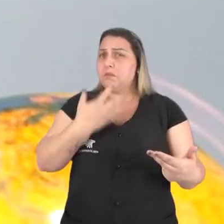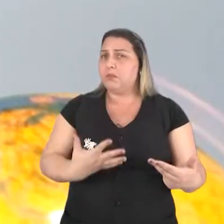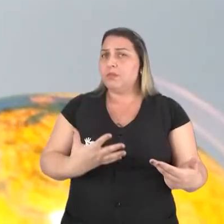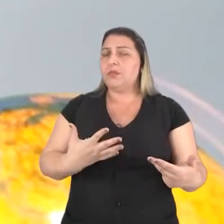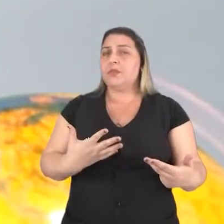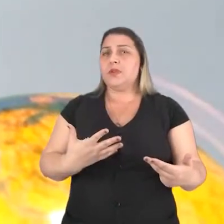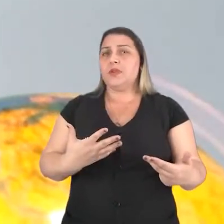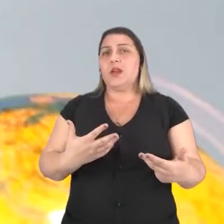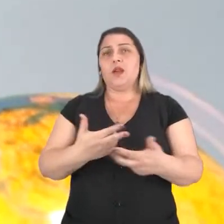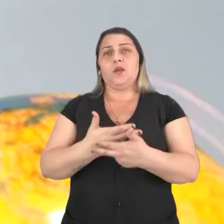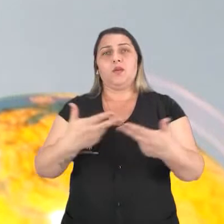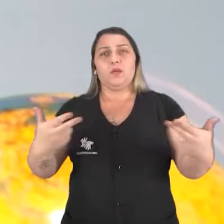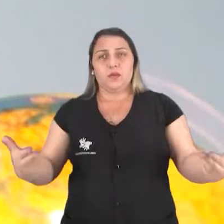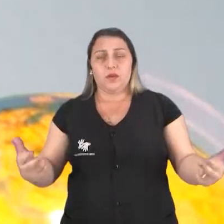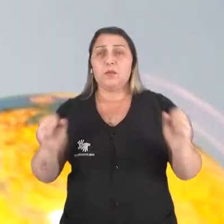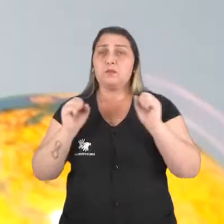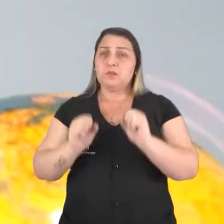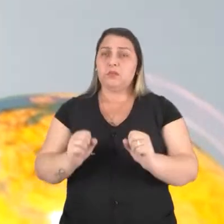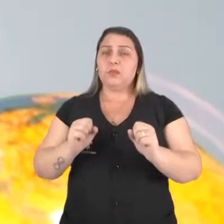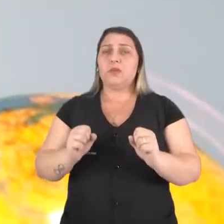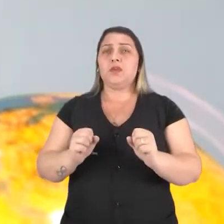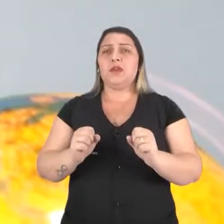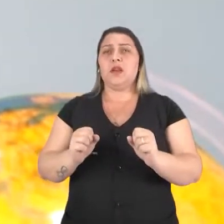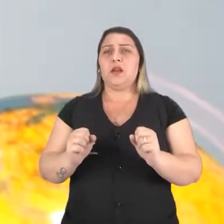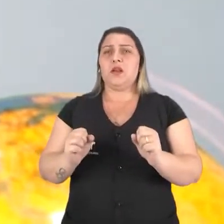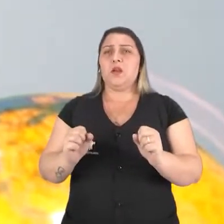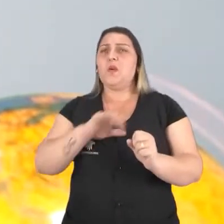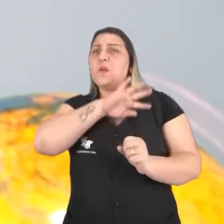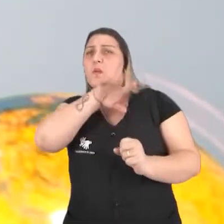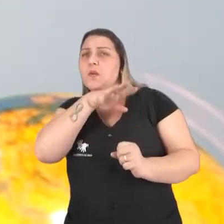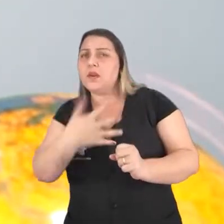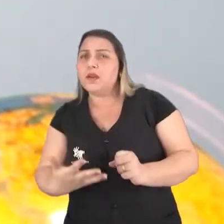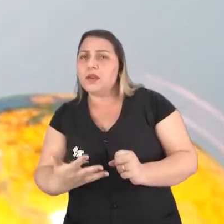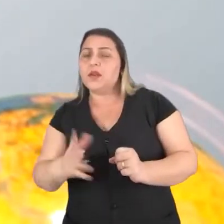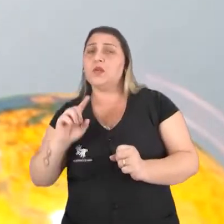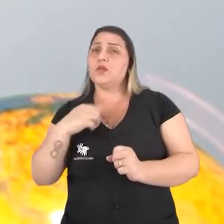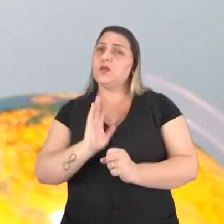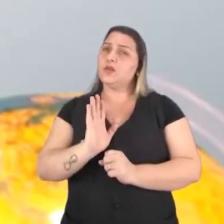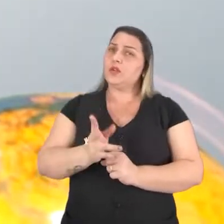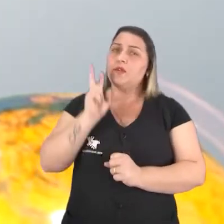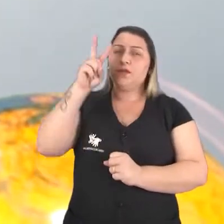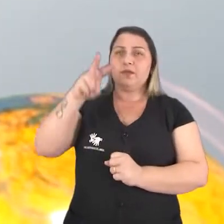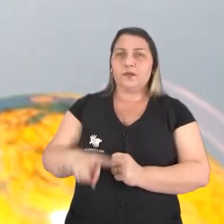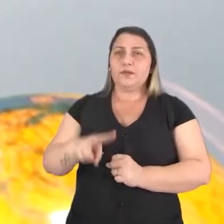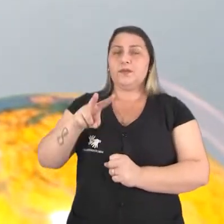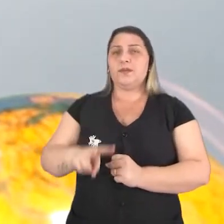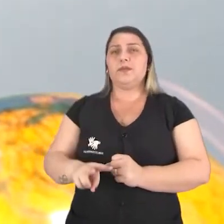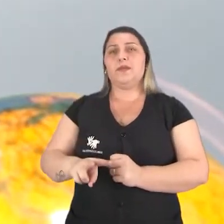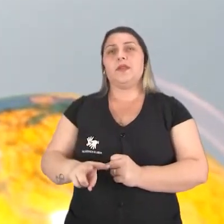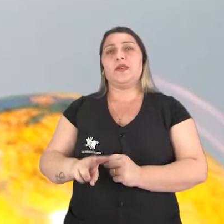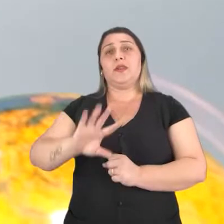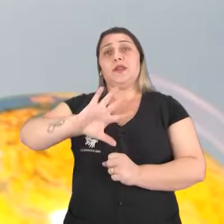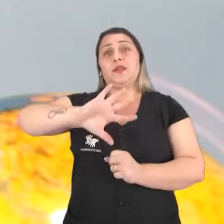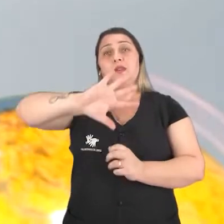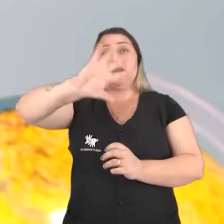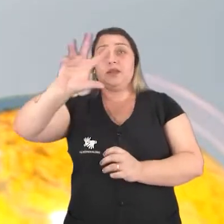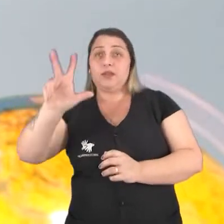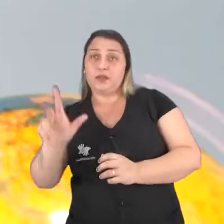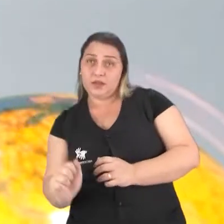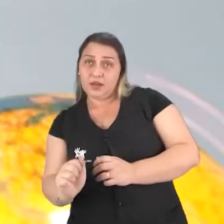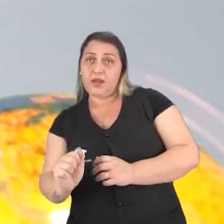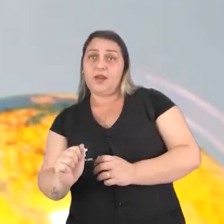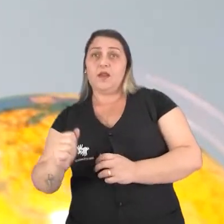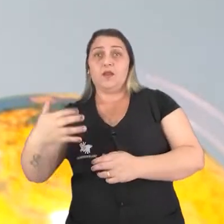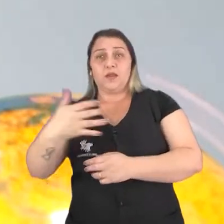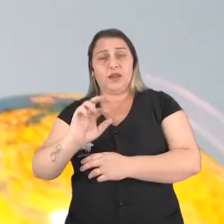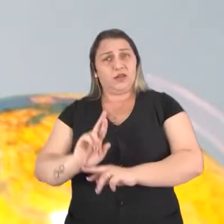boas, coisas que podemos dizer negativas? Nós já estamos vendo aqui que na África setentrional